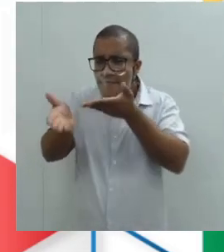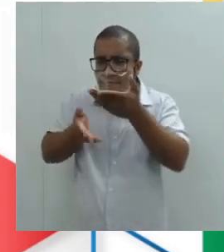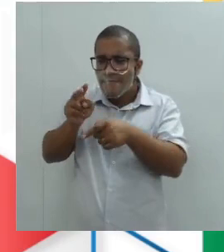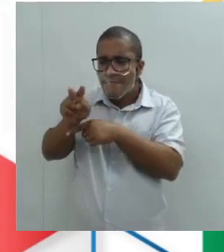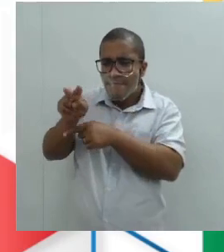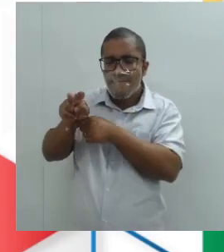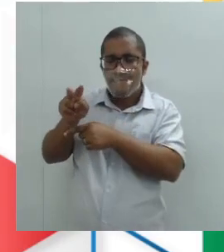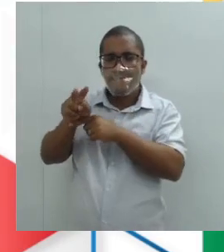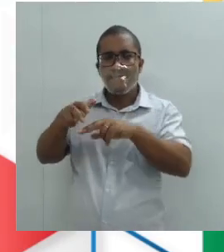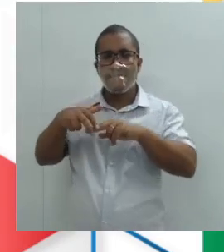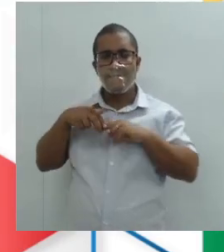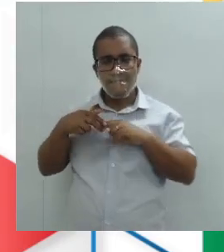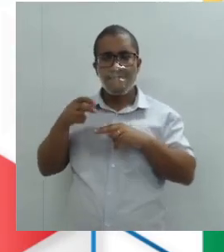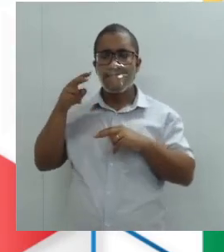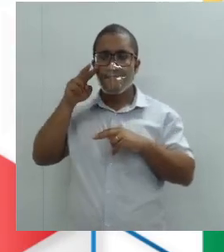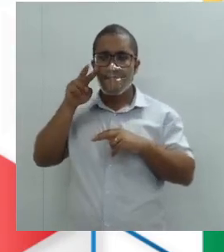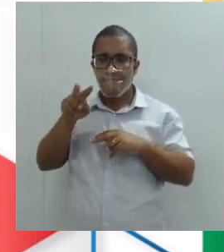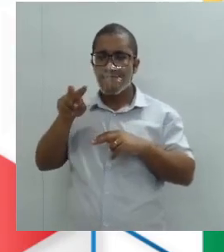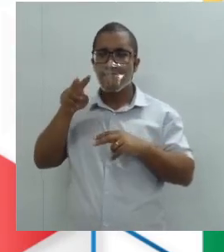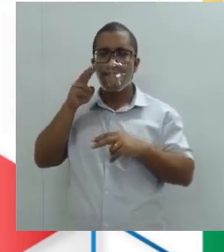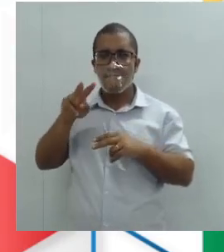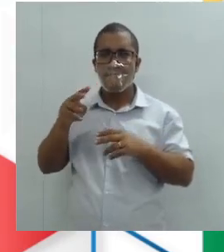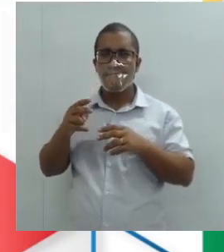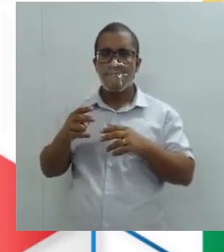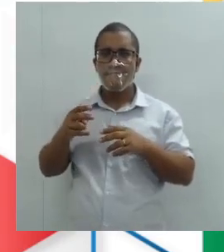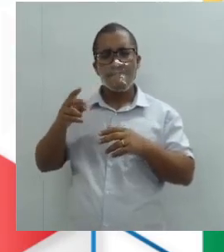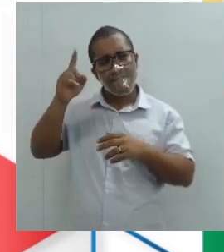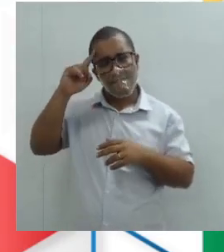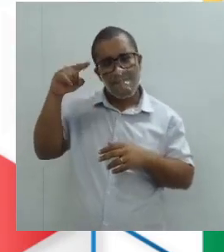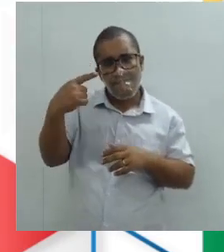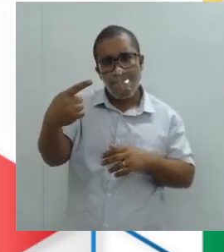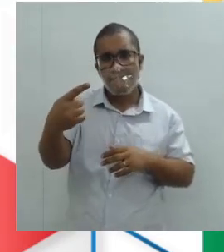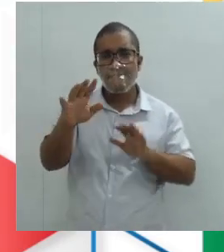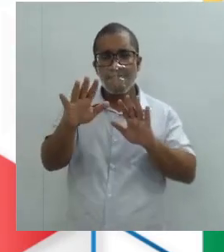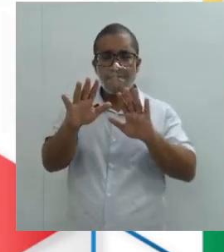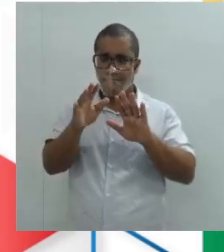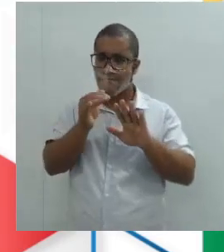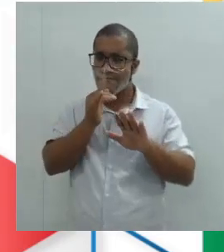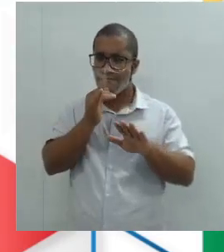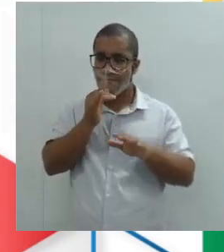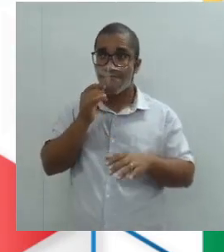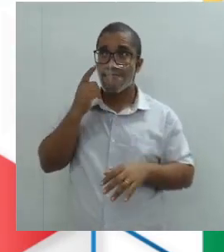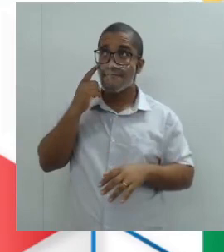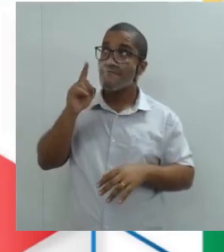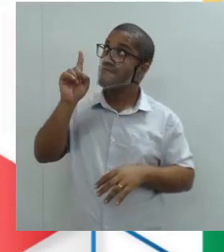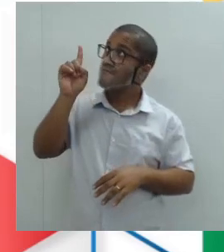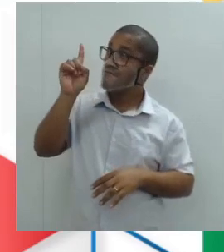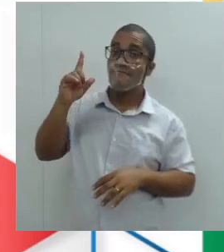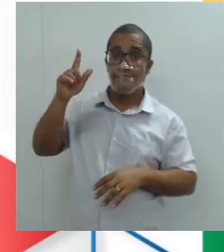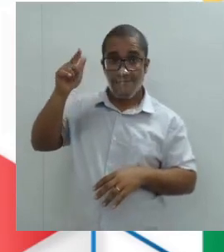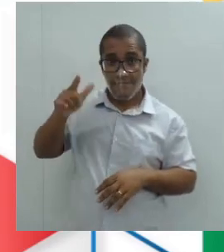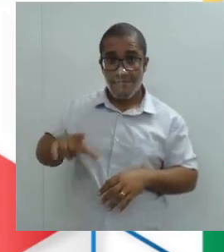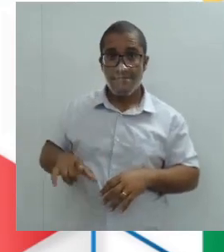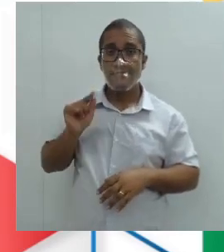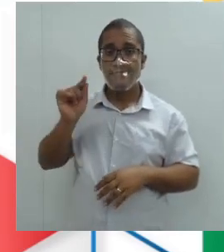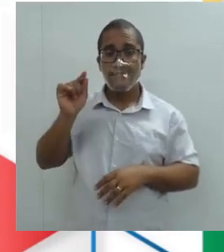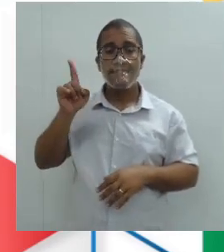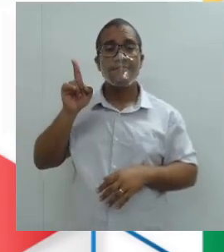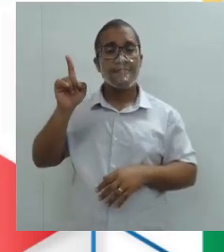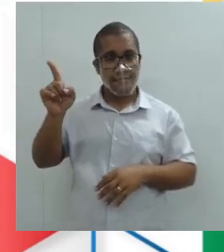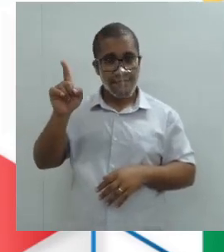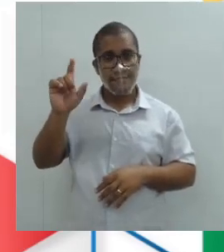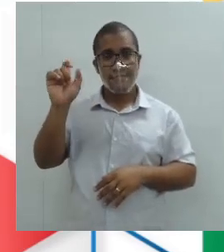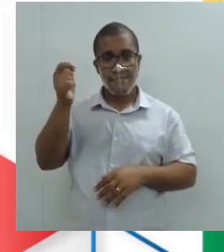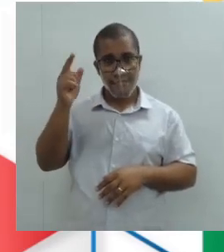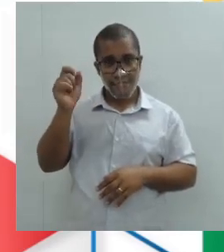esse convívio, né, para a formação de nossas identidades. Na tela você está vendo aí, mais uma vez, as ladeiras